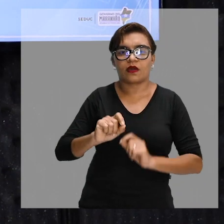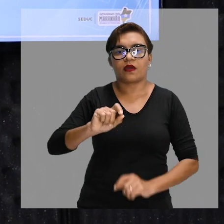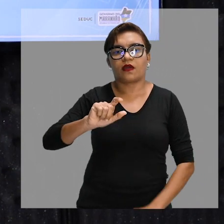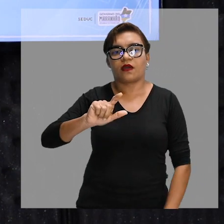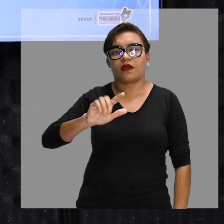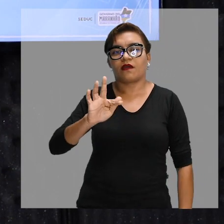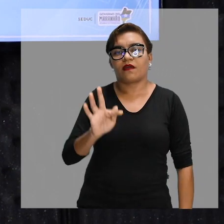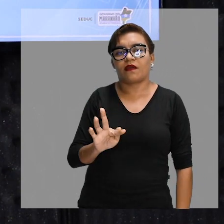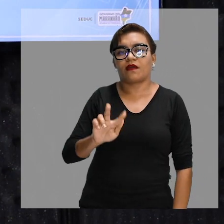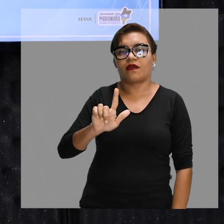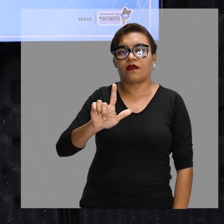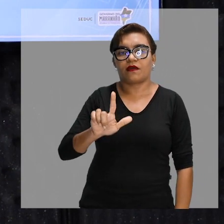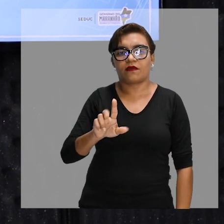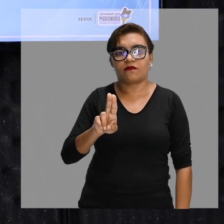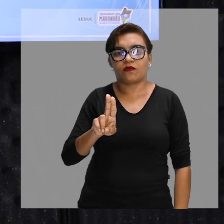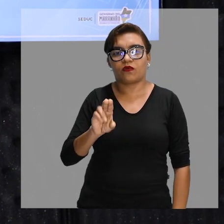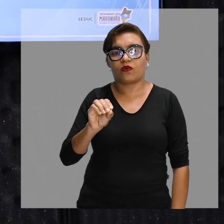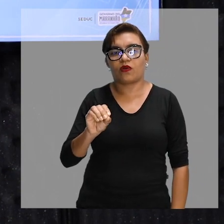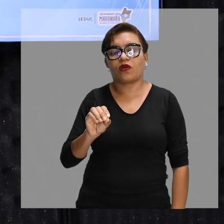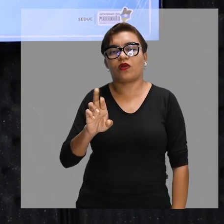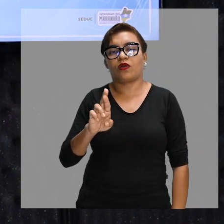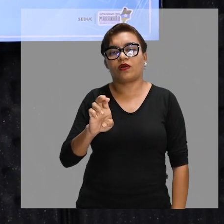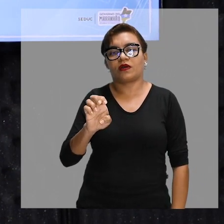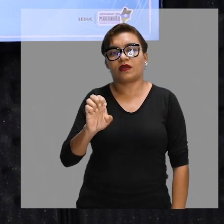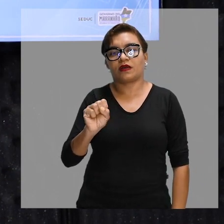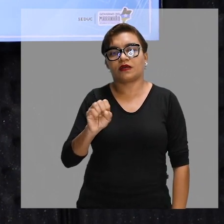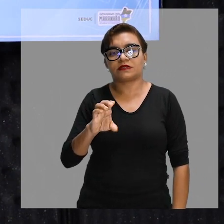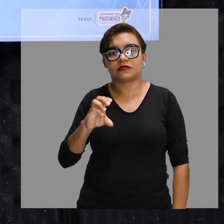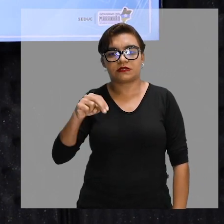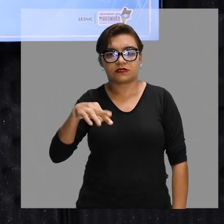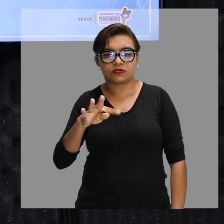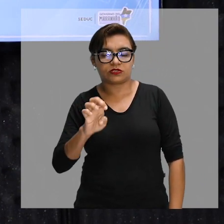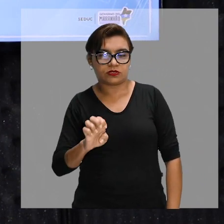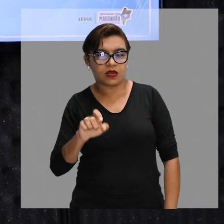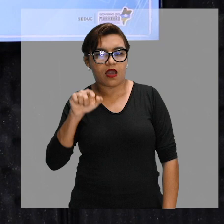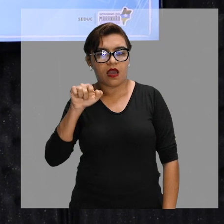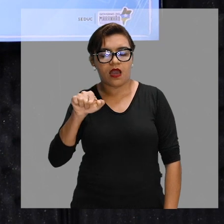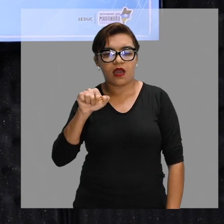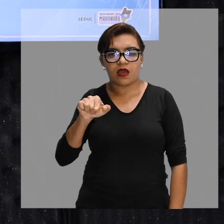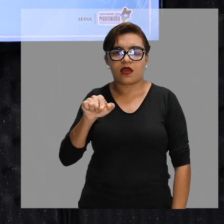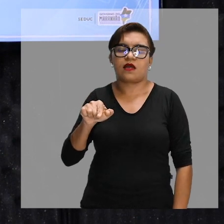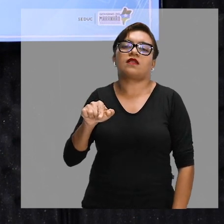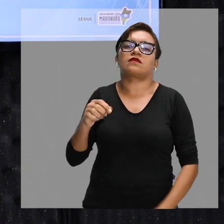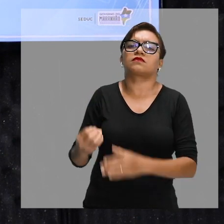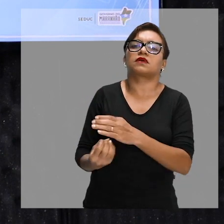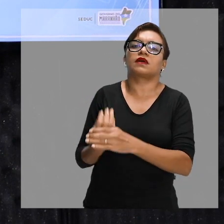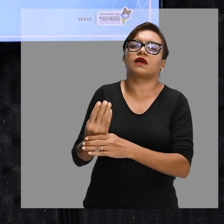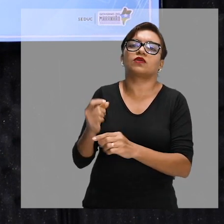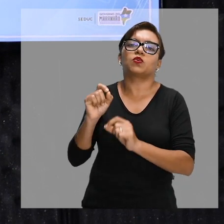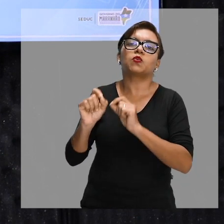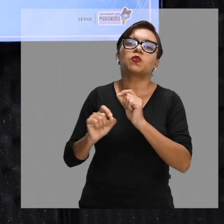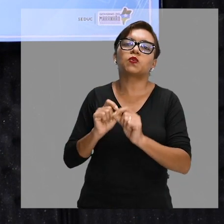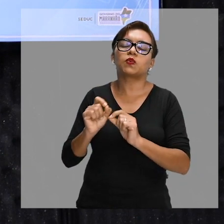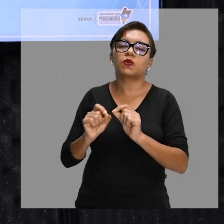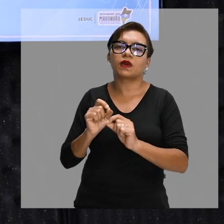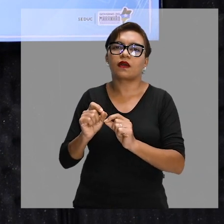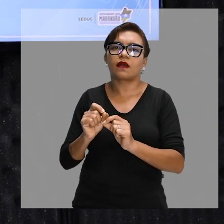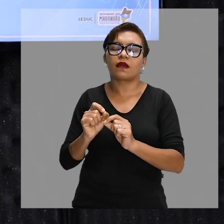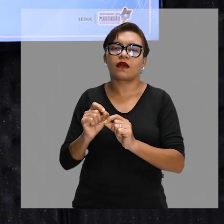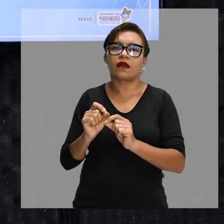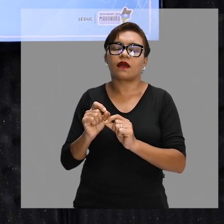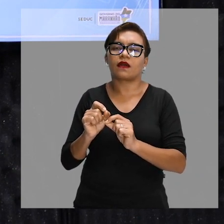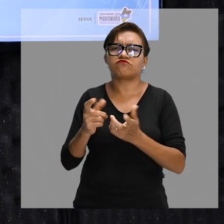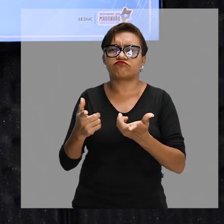cilíndrica, ok? A lâmpada fluorescente, ela nasce através de uma reação,